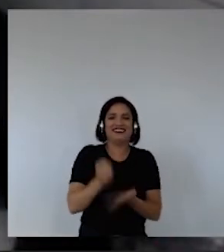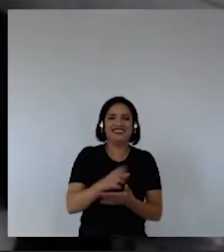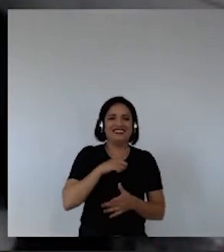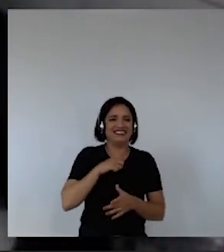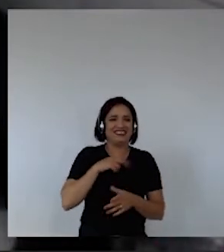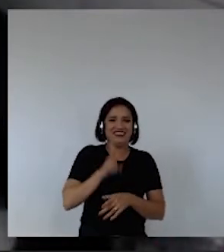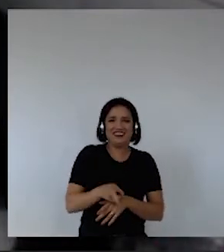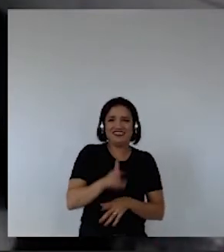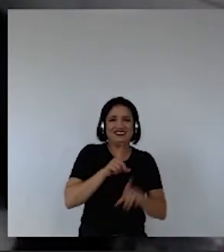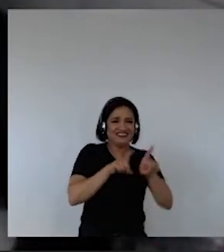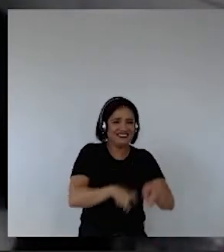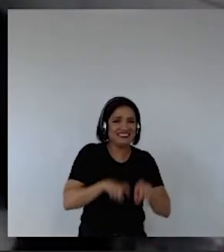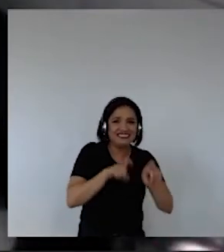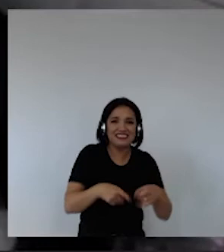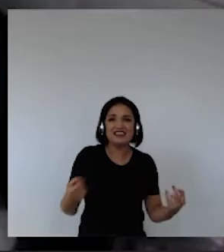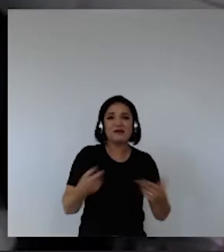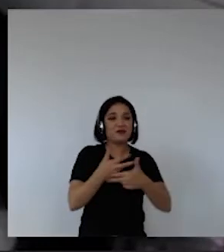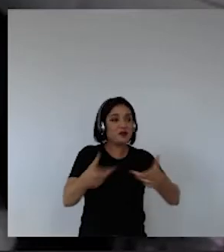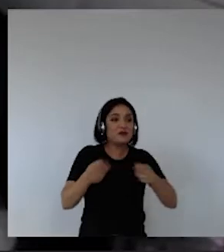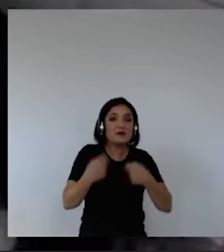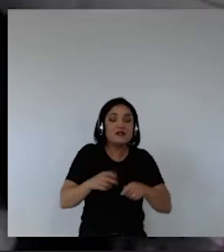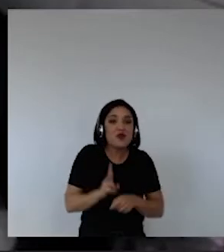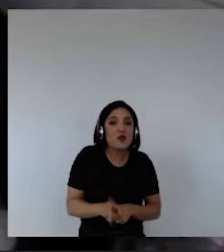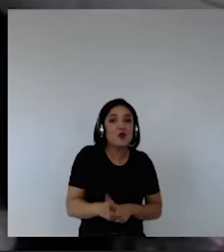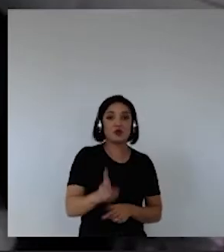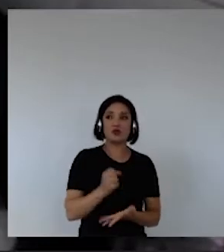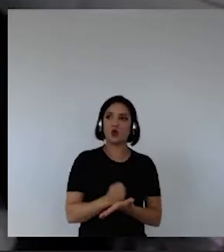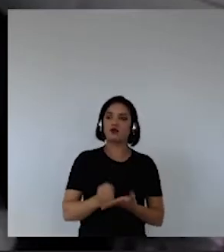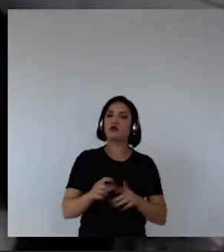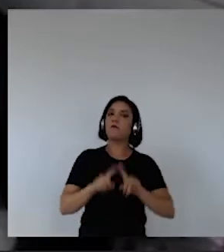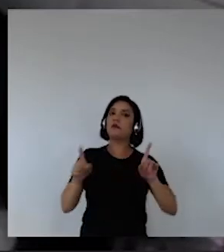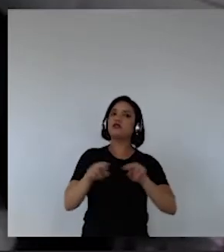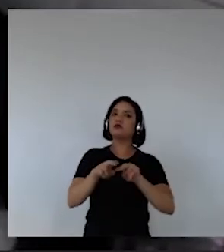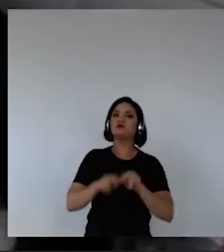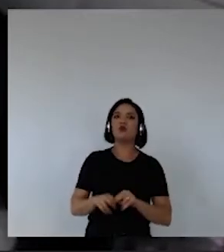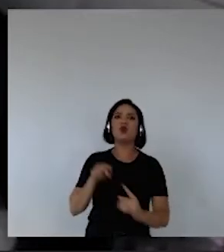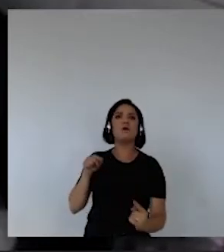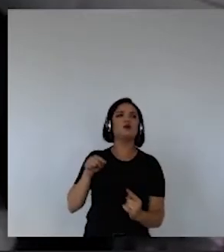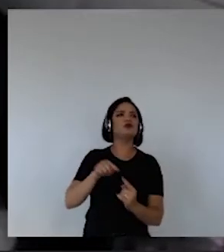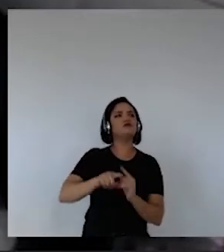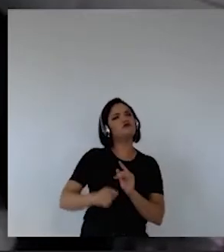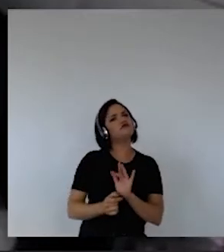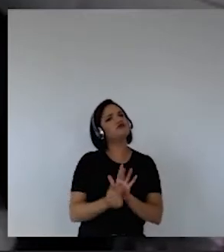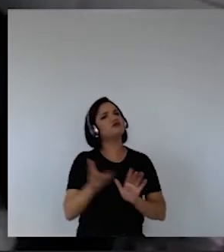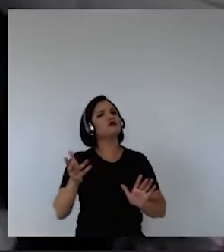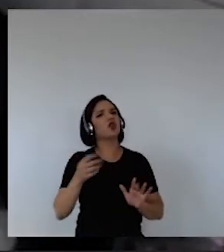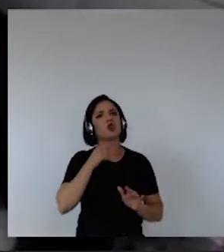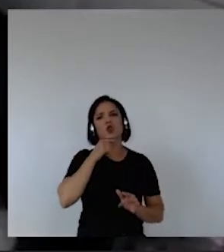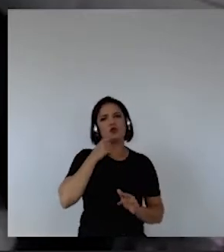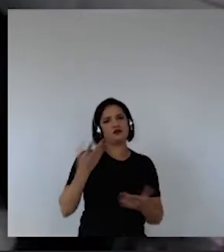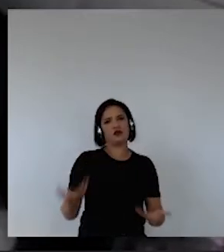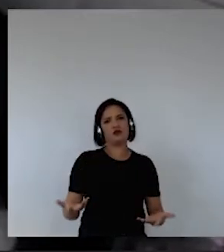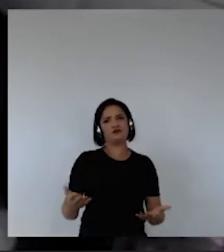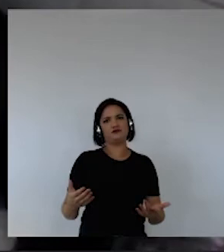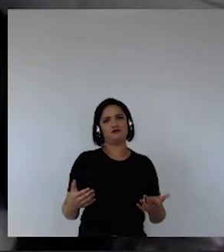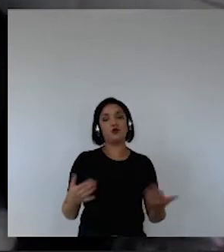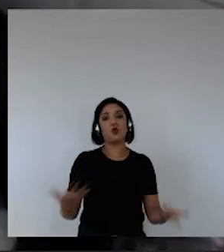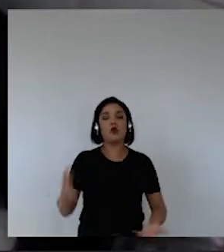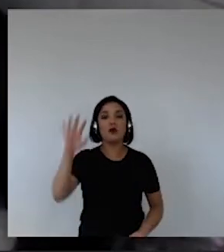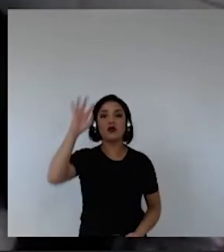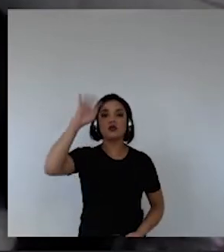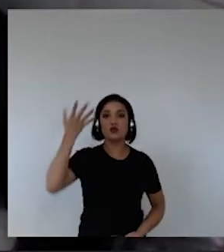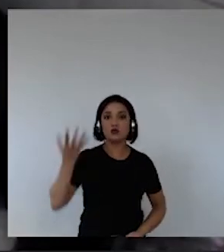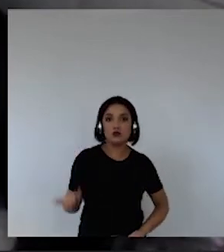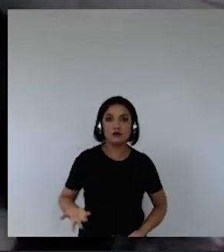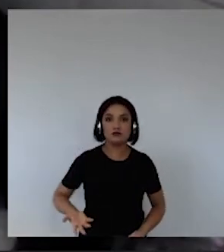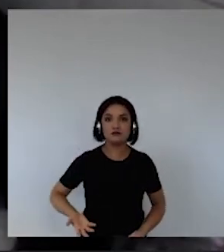produção agrícola, naquele contrato firmado, mas por questões adversas não conseguem. E aí, qual é a solução? Não é fortuito, caso fortuito ou